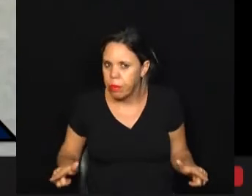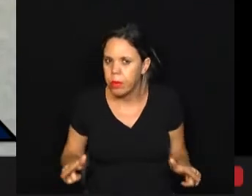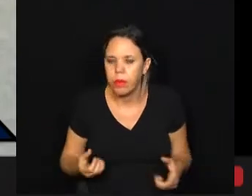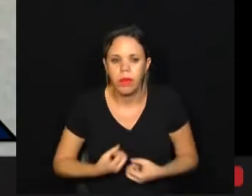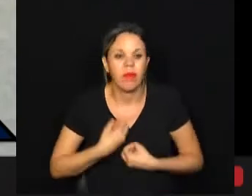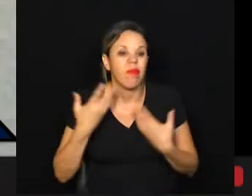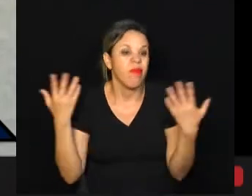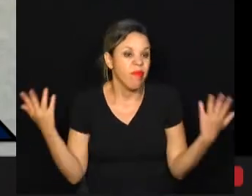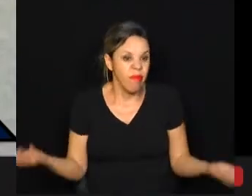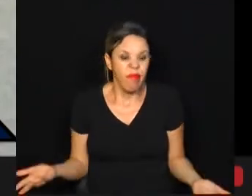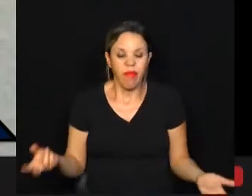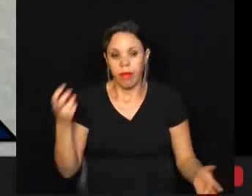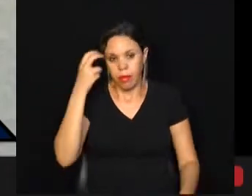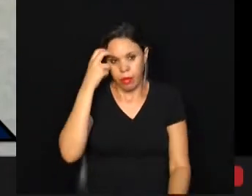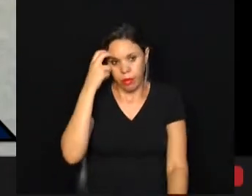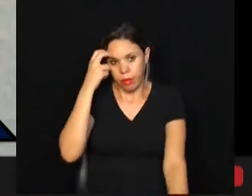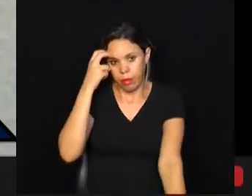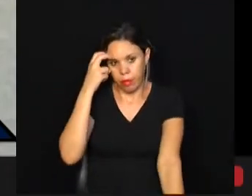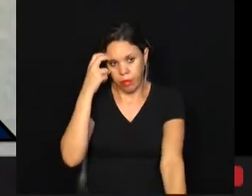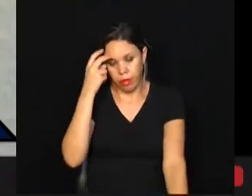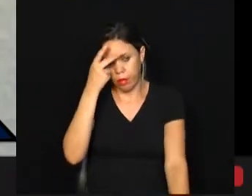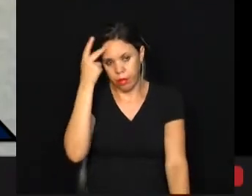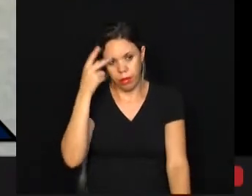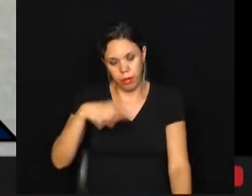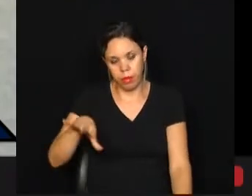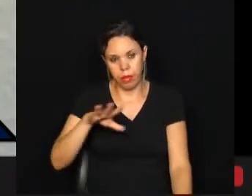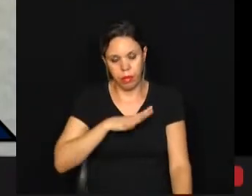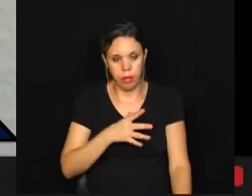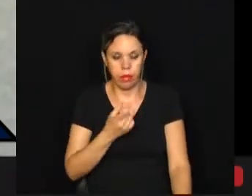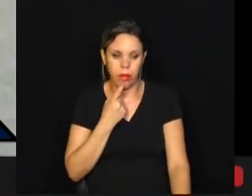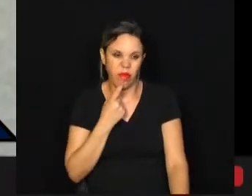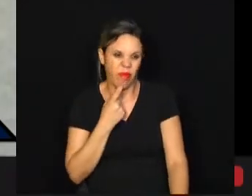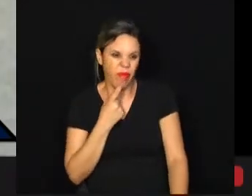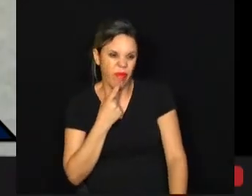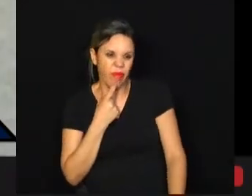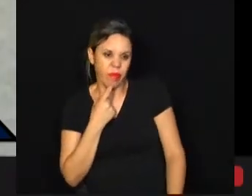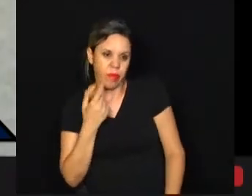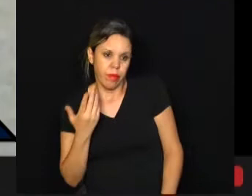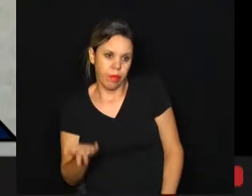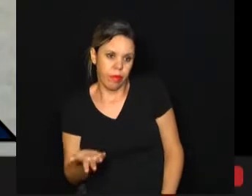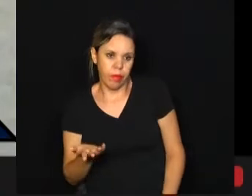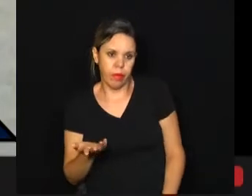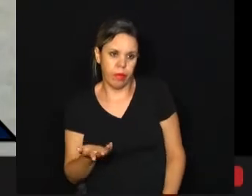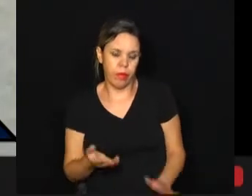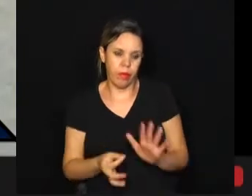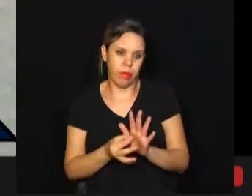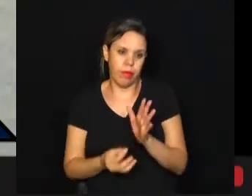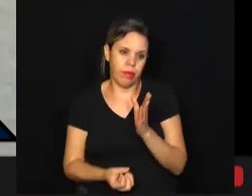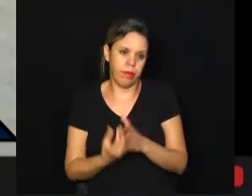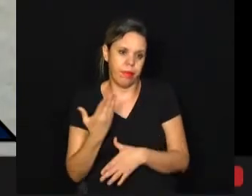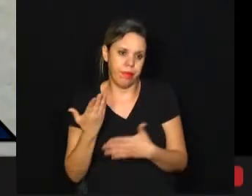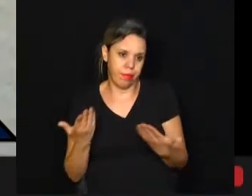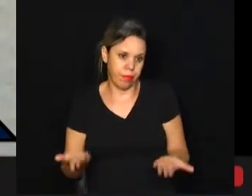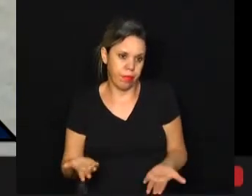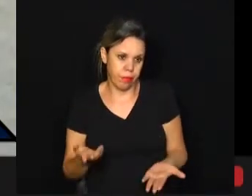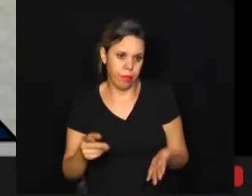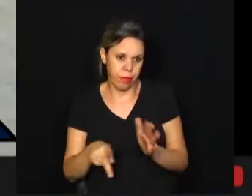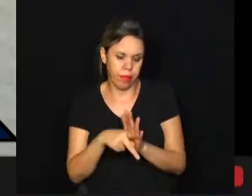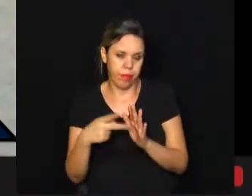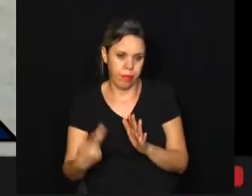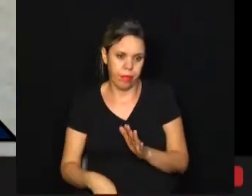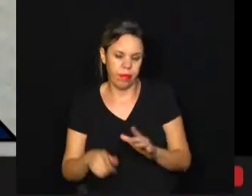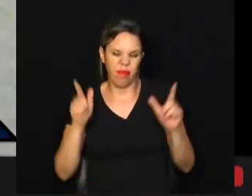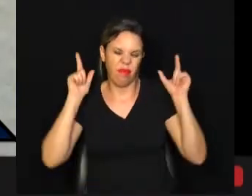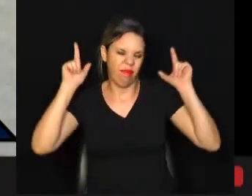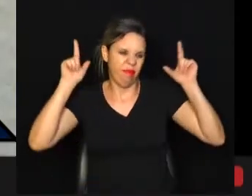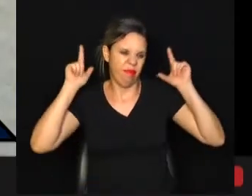expressão cultural popular na cidade de Campinas. E quando isso se manifesta, né, que são através dos pancadões,